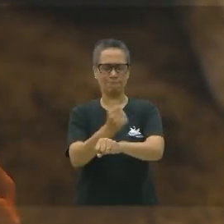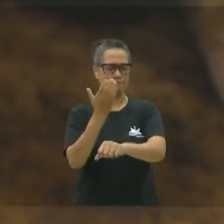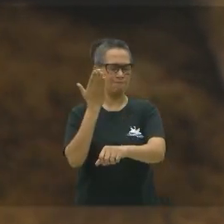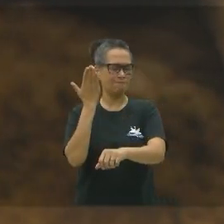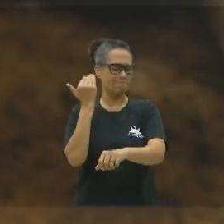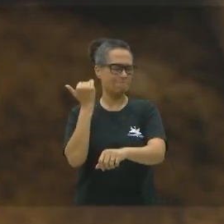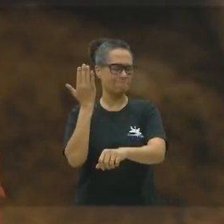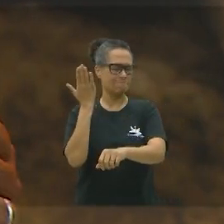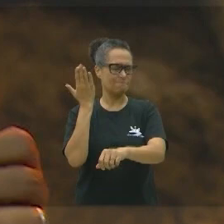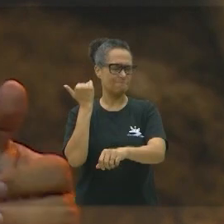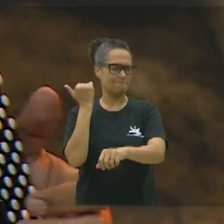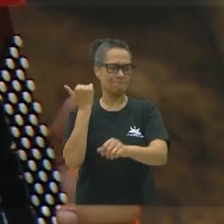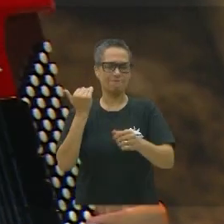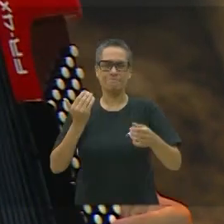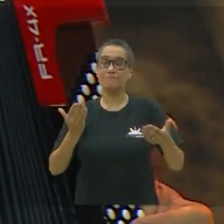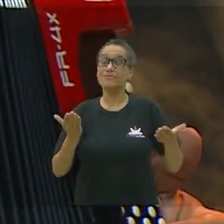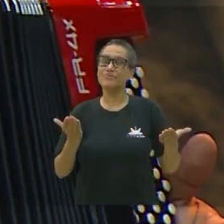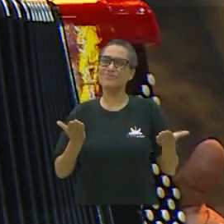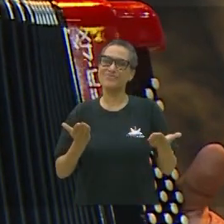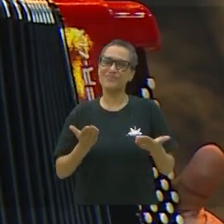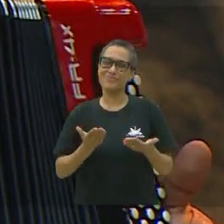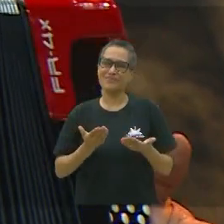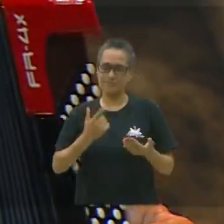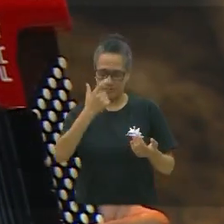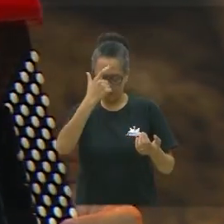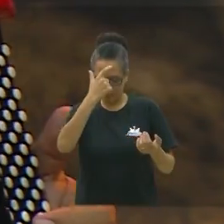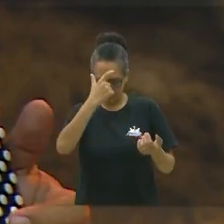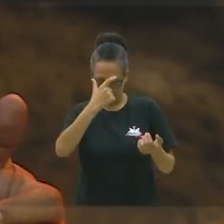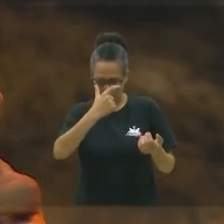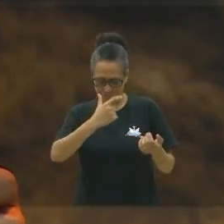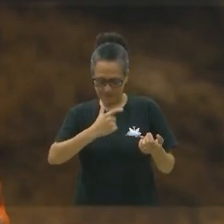fui, e hoje eu sou.